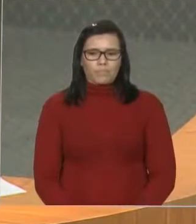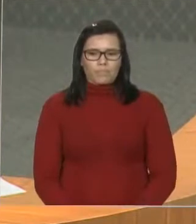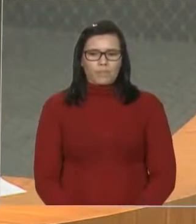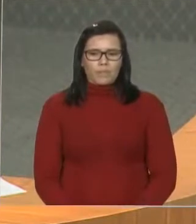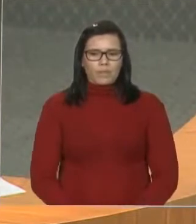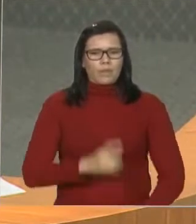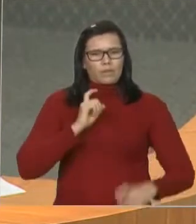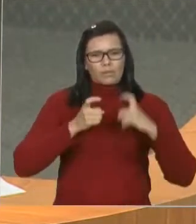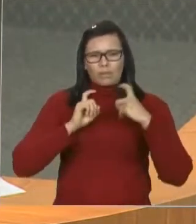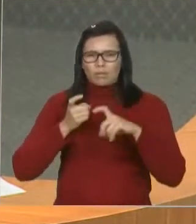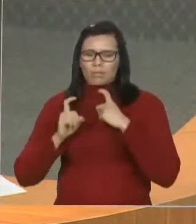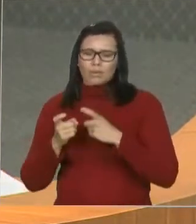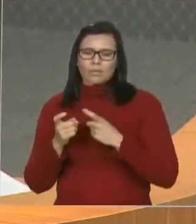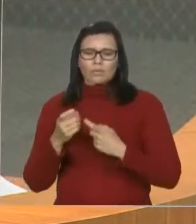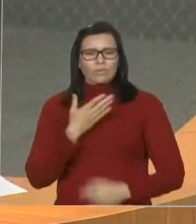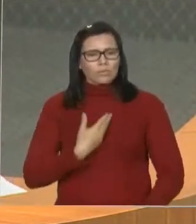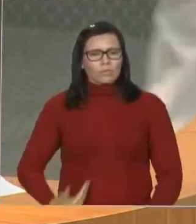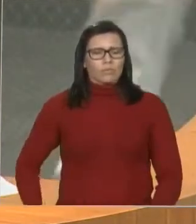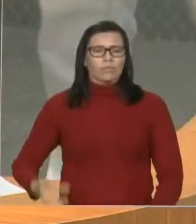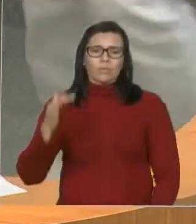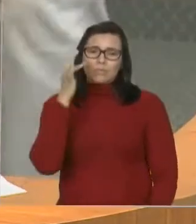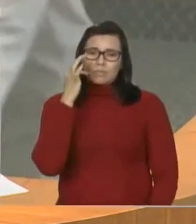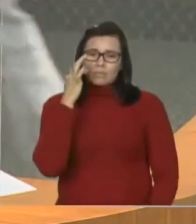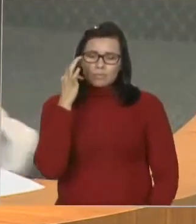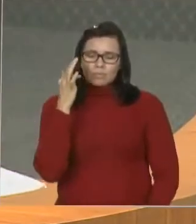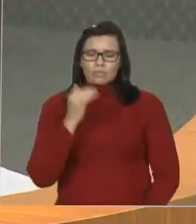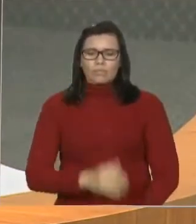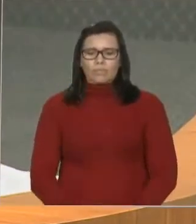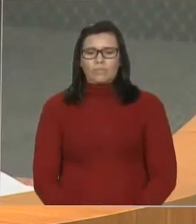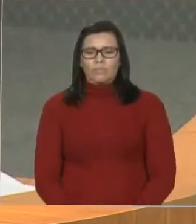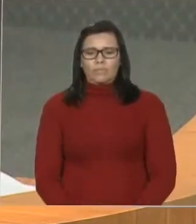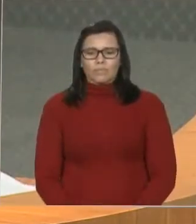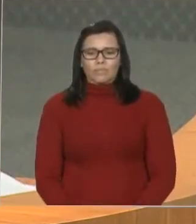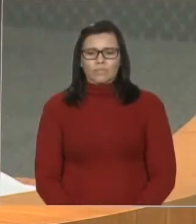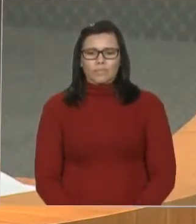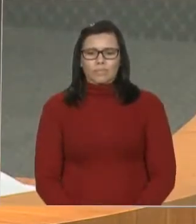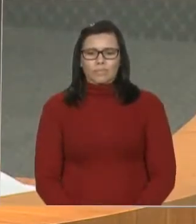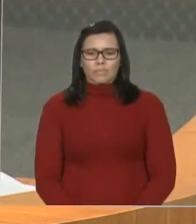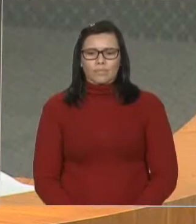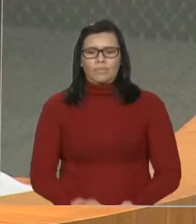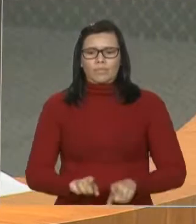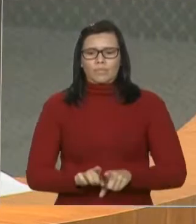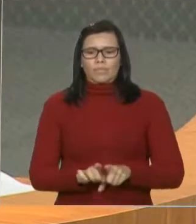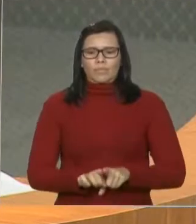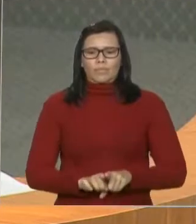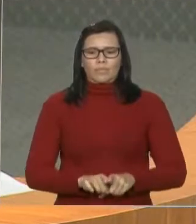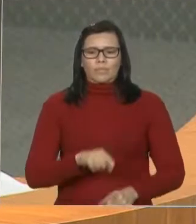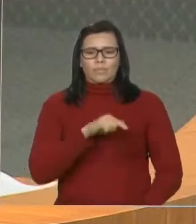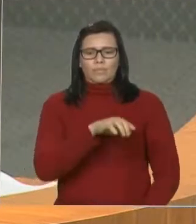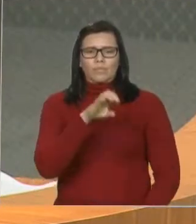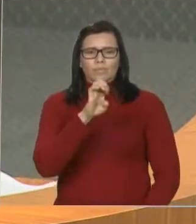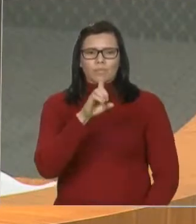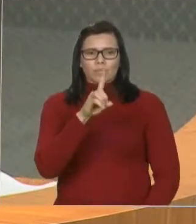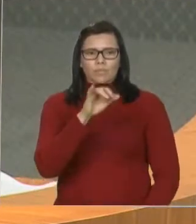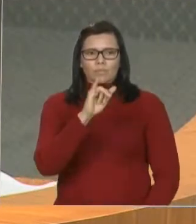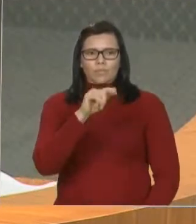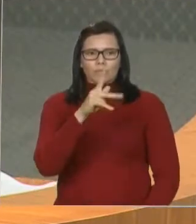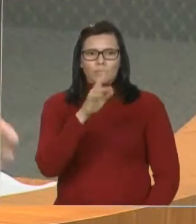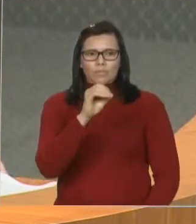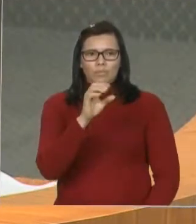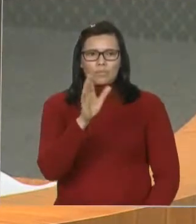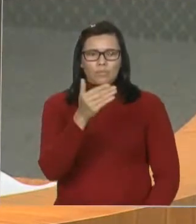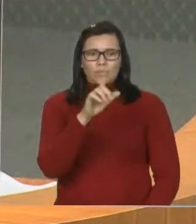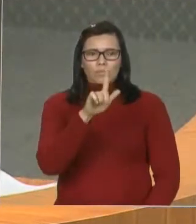do então candidato governador Flávio Dino e o candidato Edinho Lobão, o governador